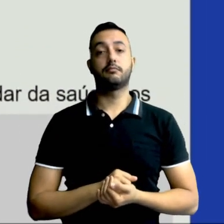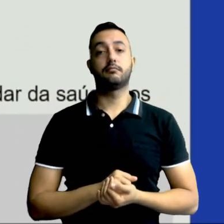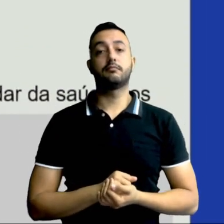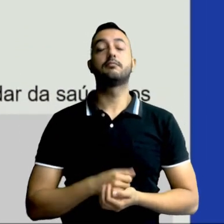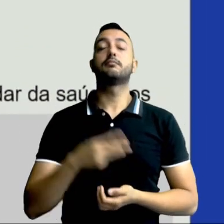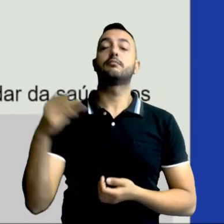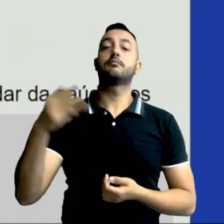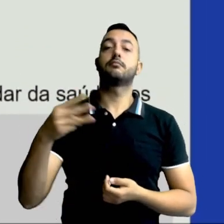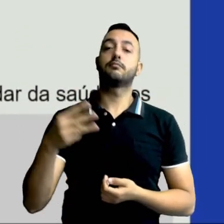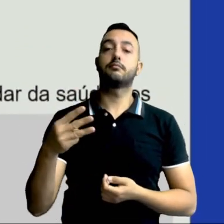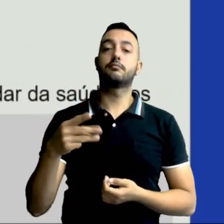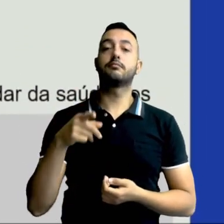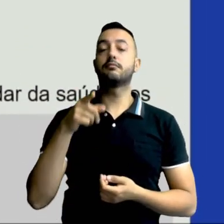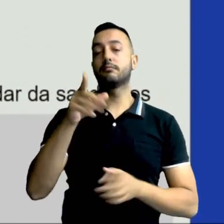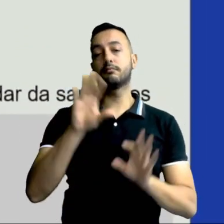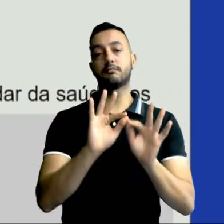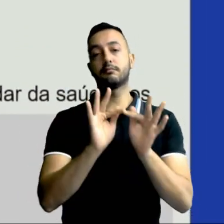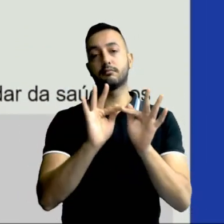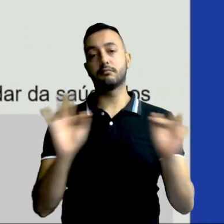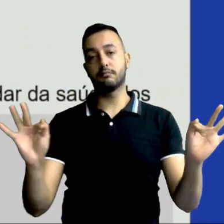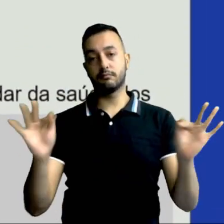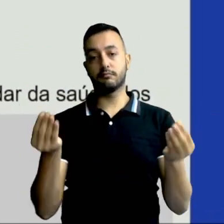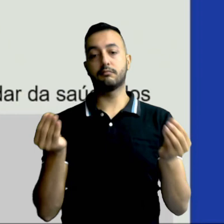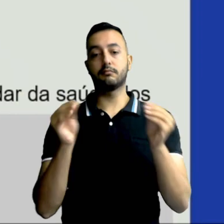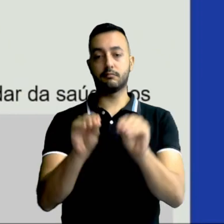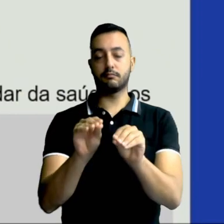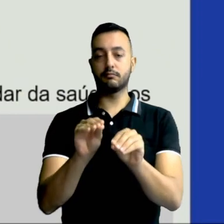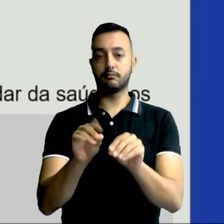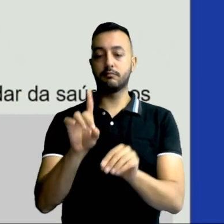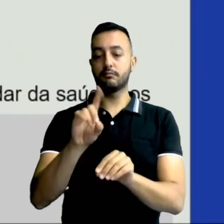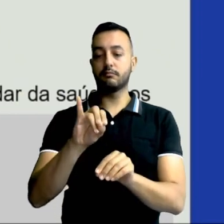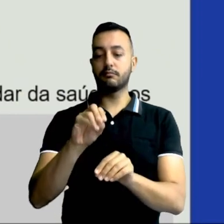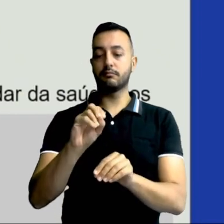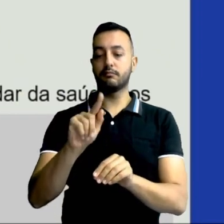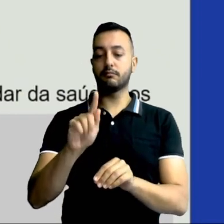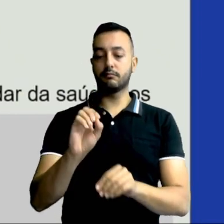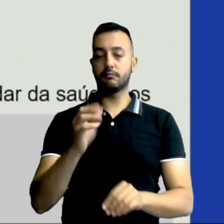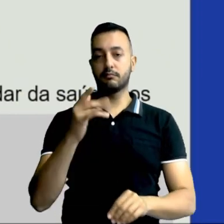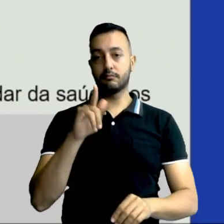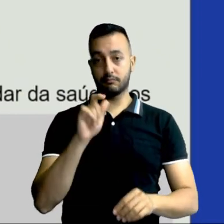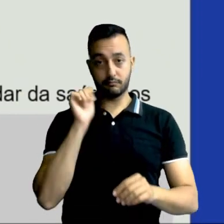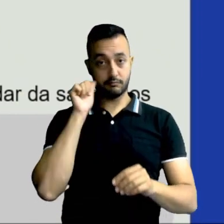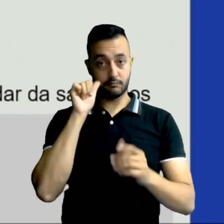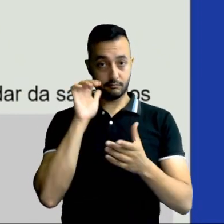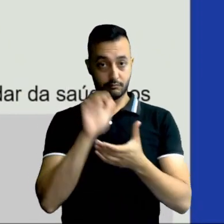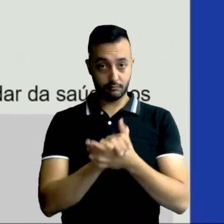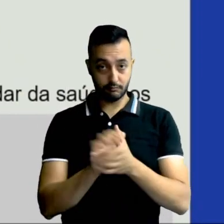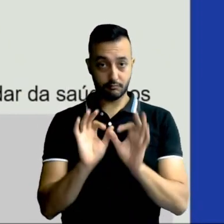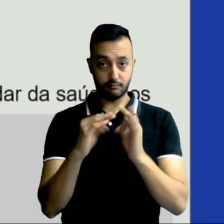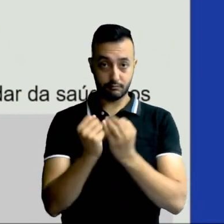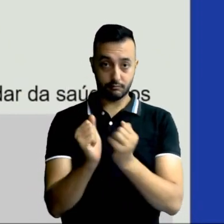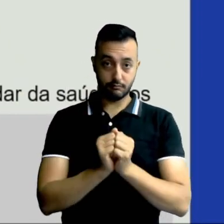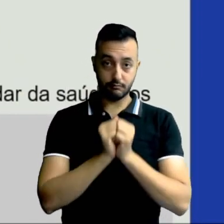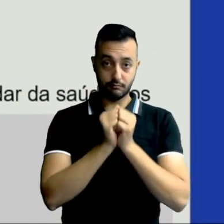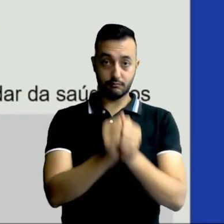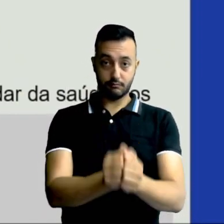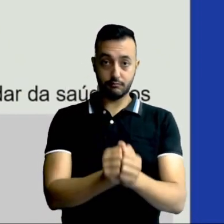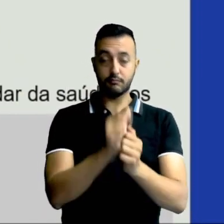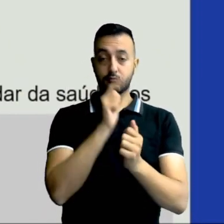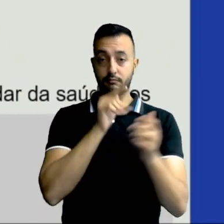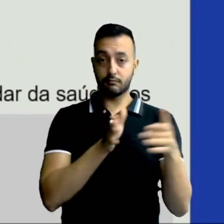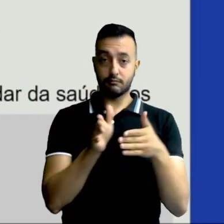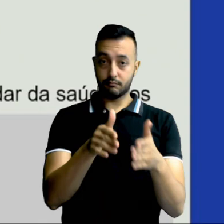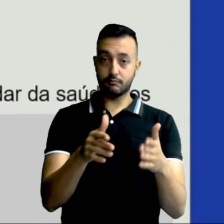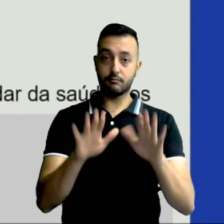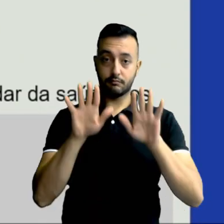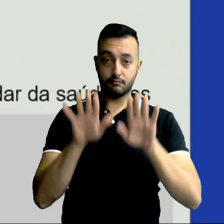e na terceira questão complete as frases Diogo de Braga acompanharam de mulher e familiares fixou residência às margens